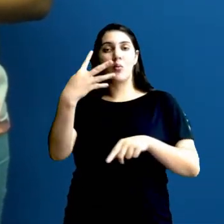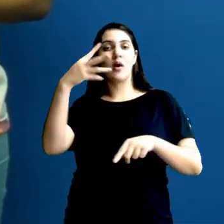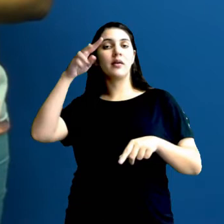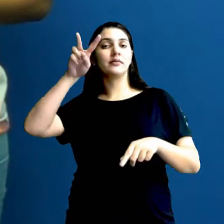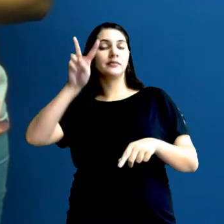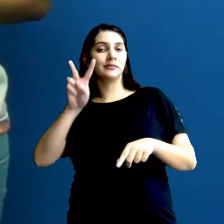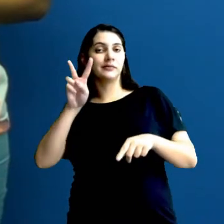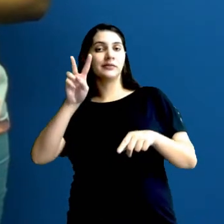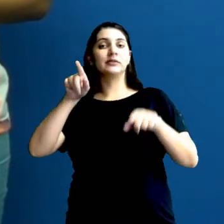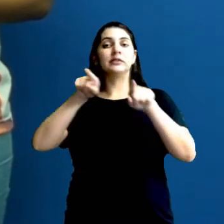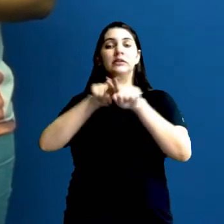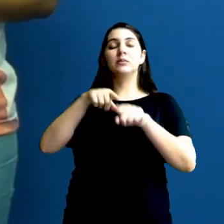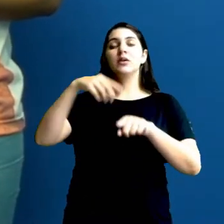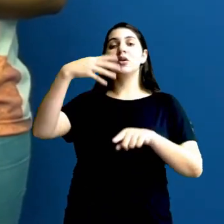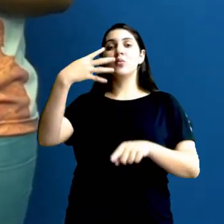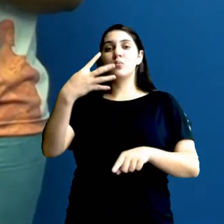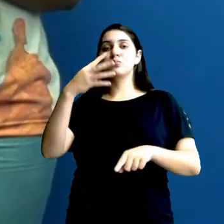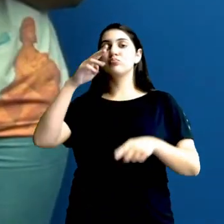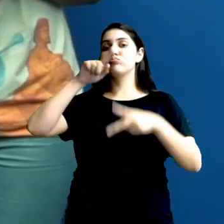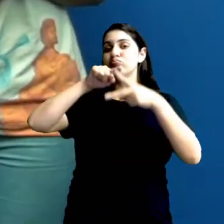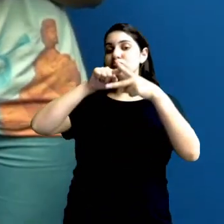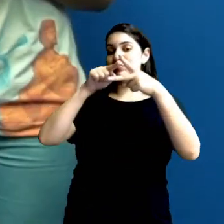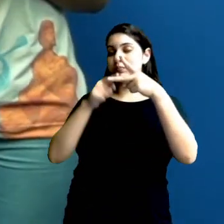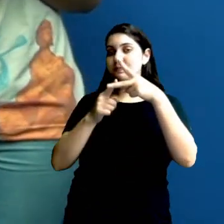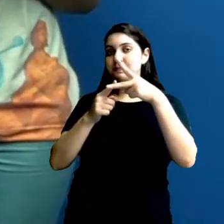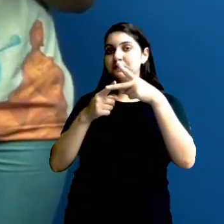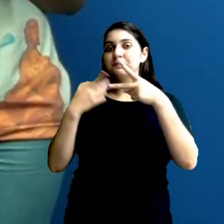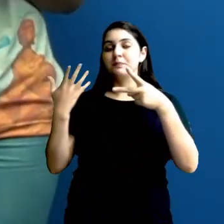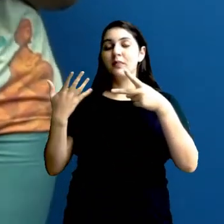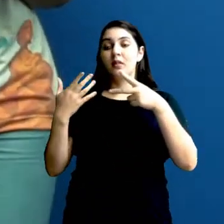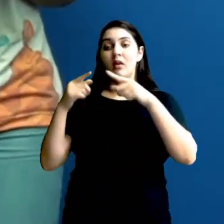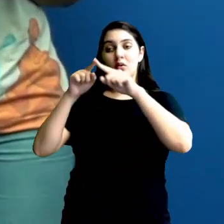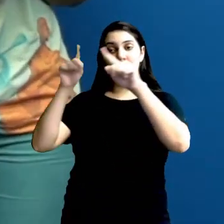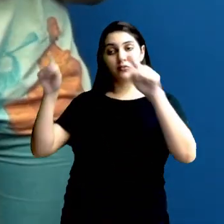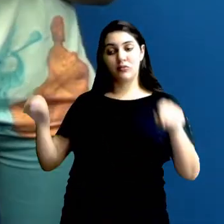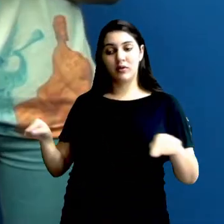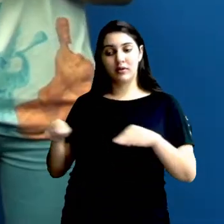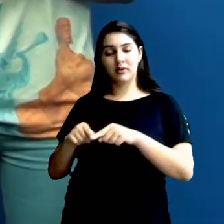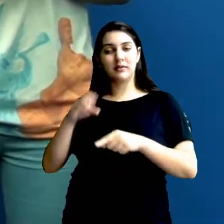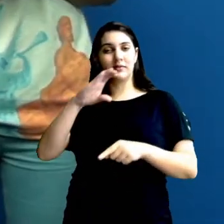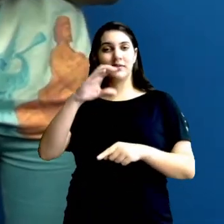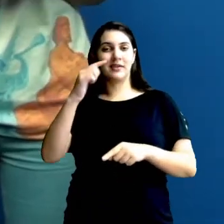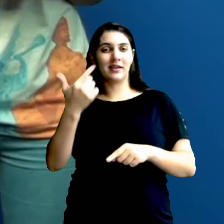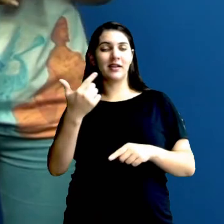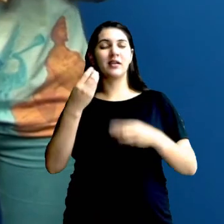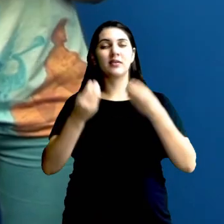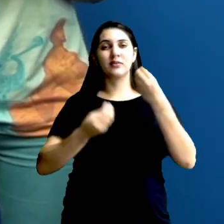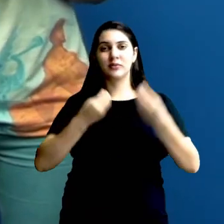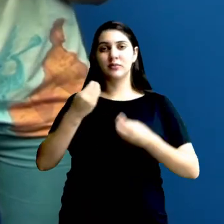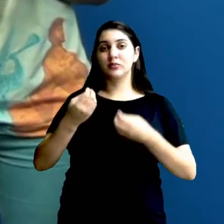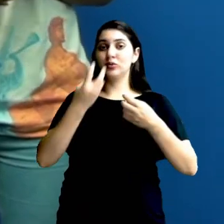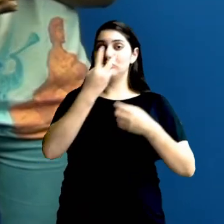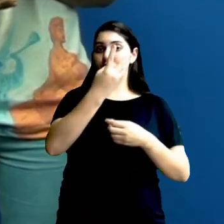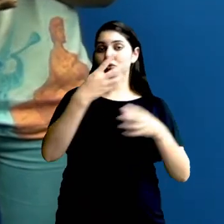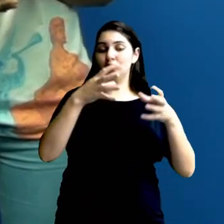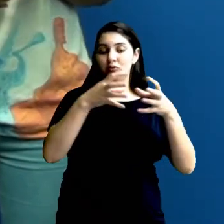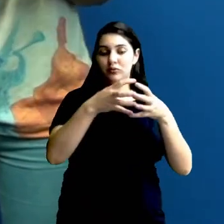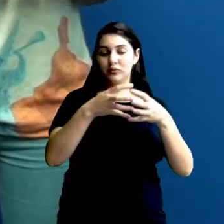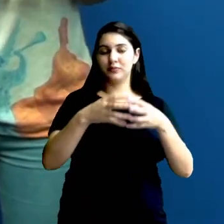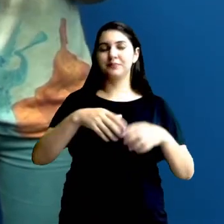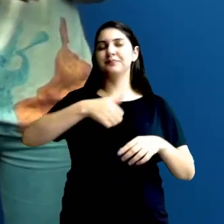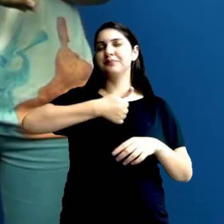e 4 ângulos. Os quadriláteros, eles são classificados em 2